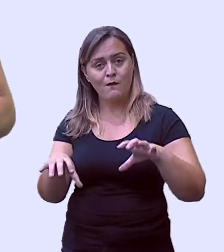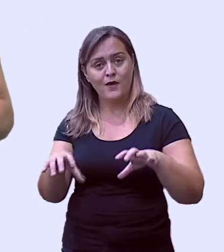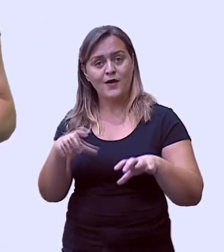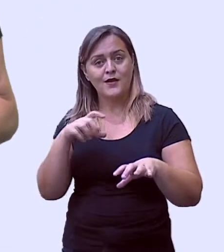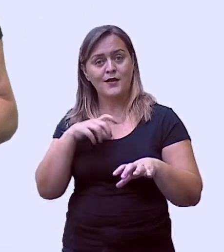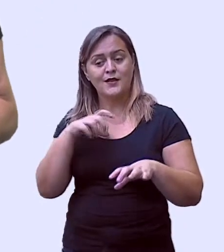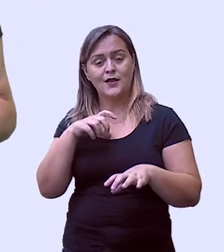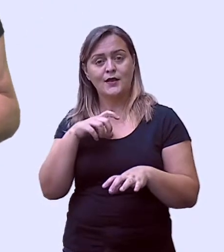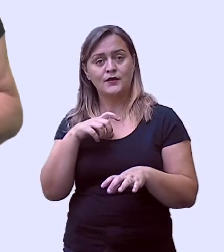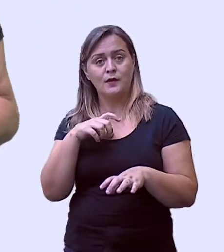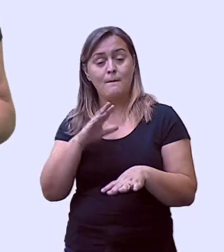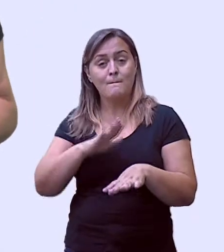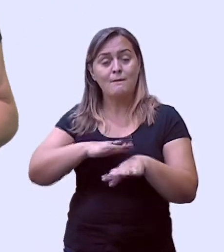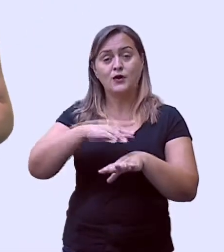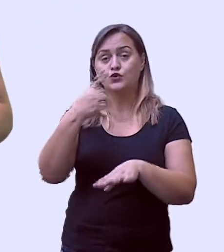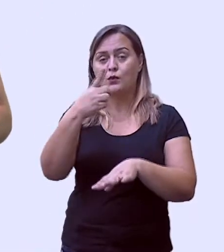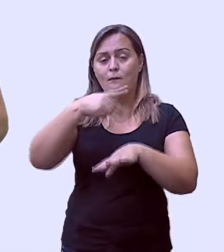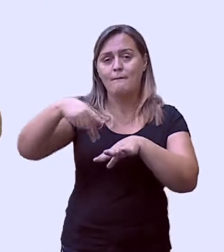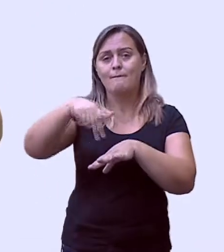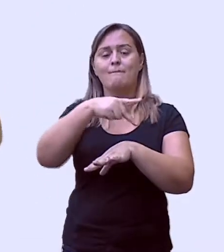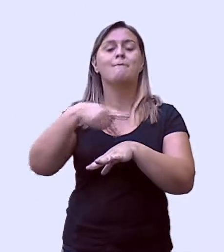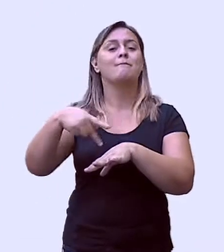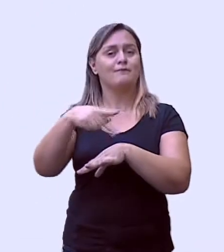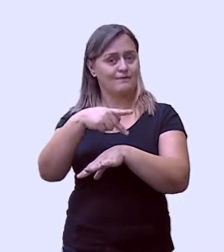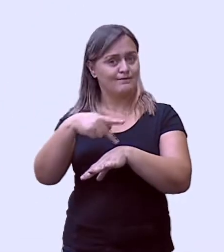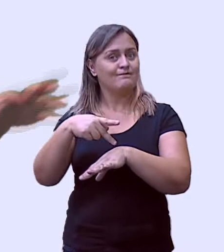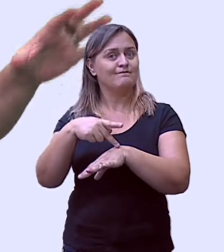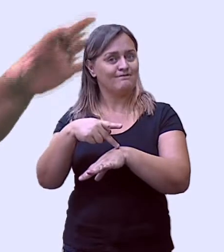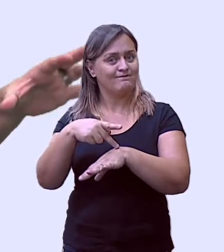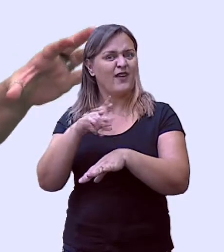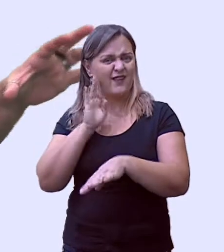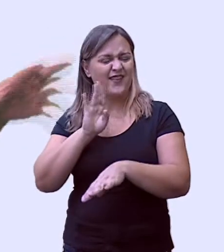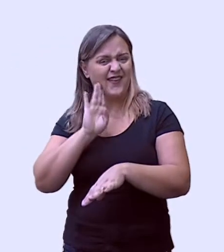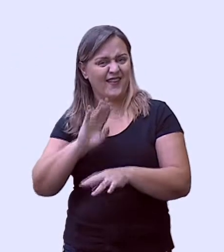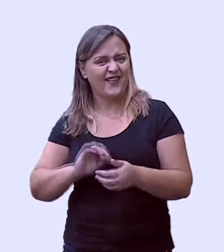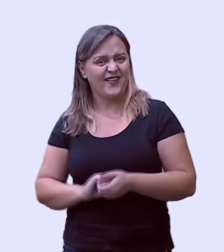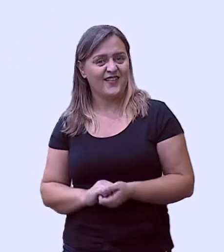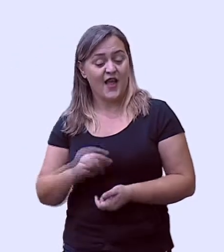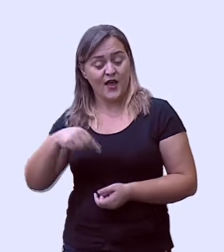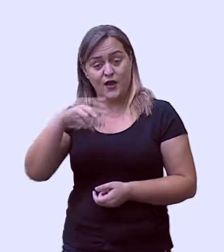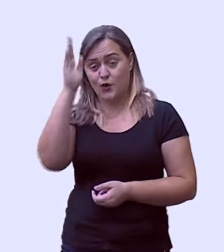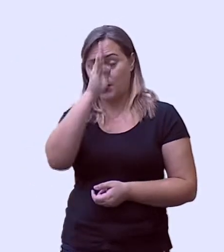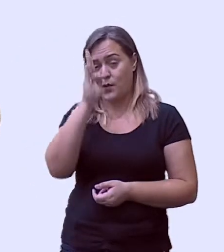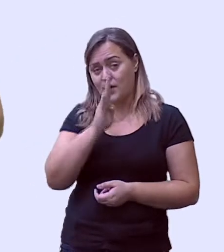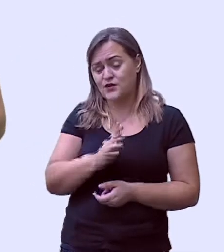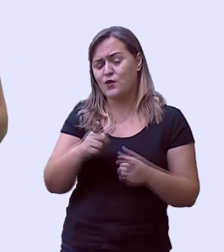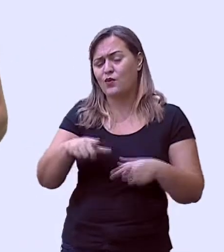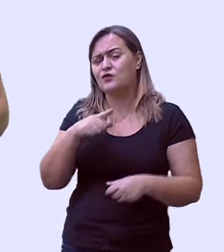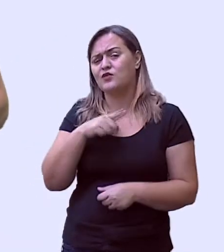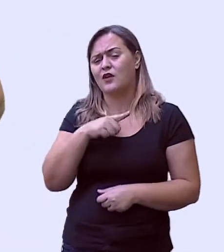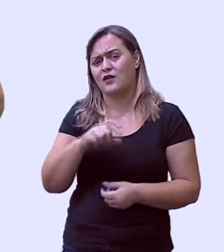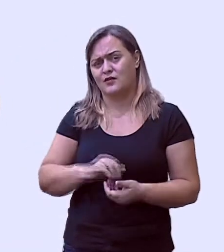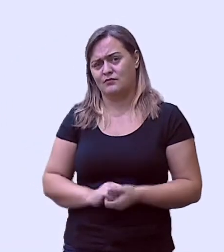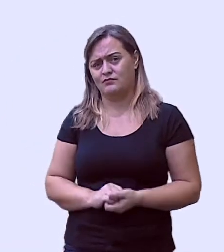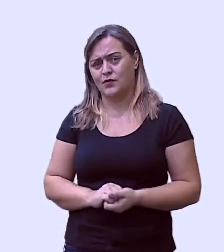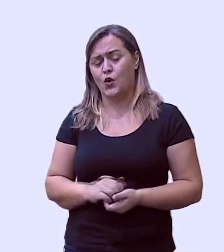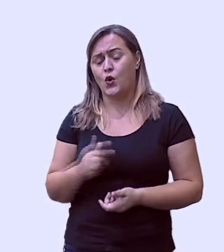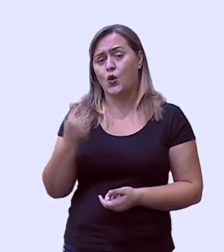Não é bacana? No Brasil, a sua área está compreendida nos estados do Goiás,